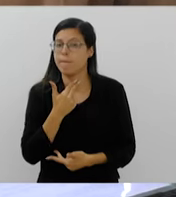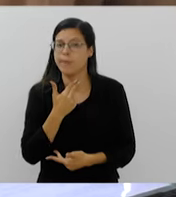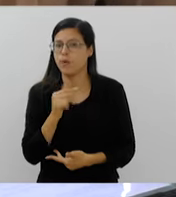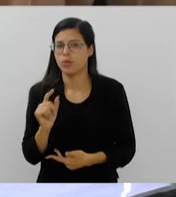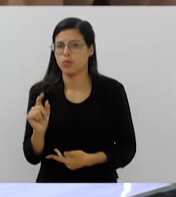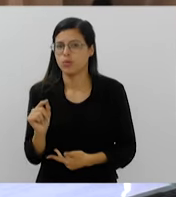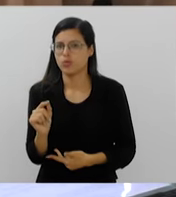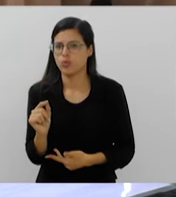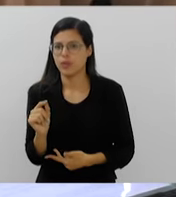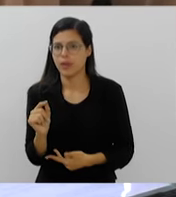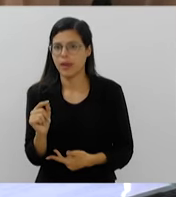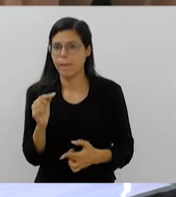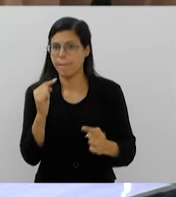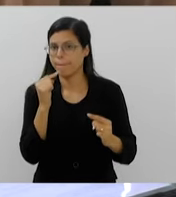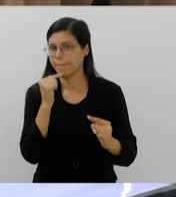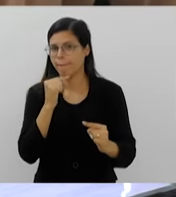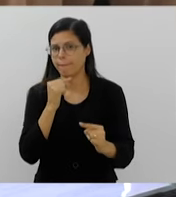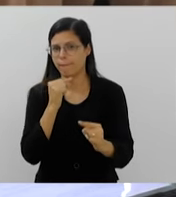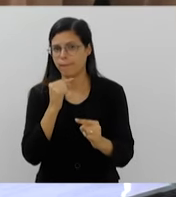é vedar